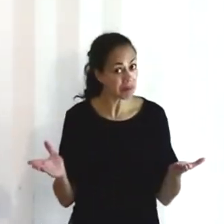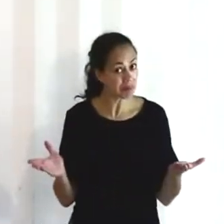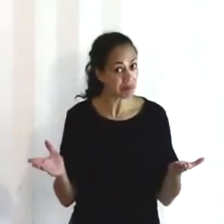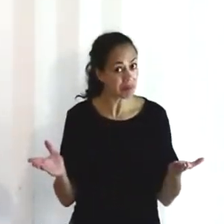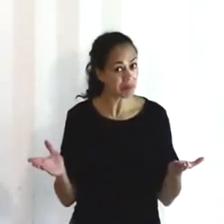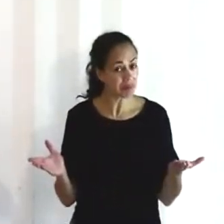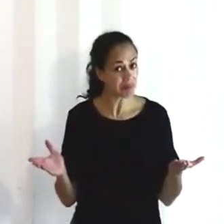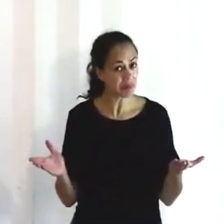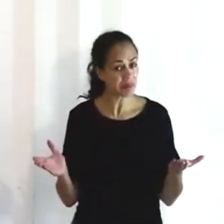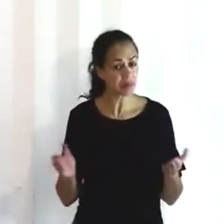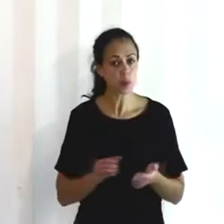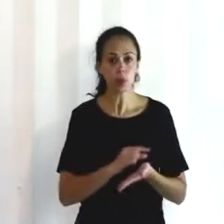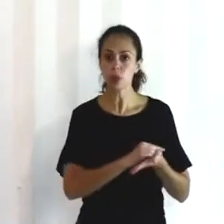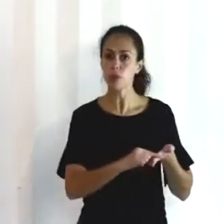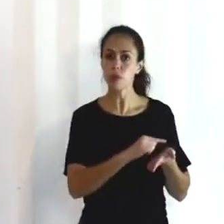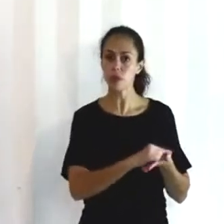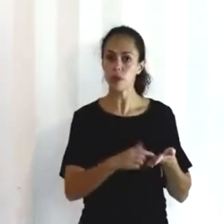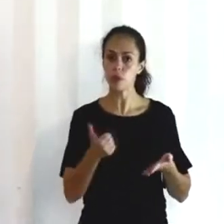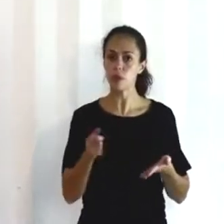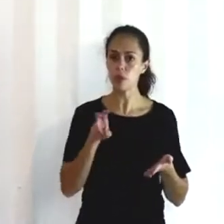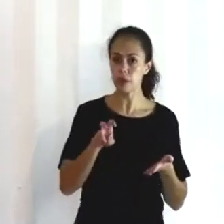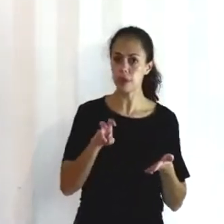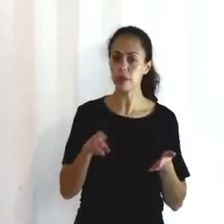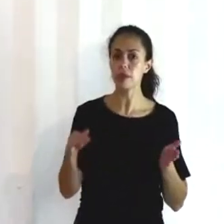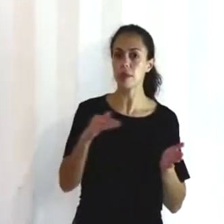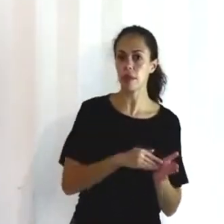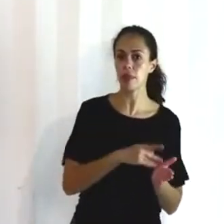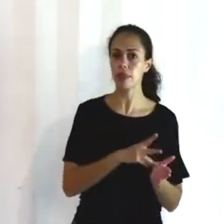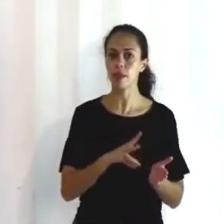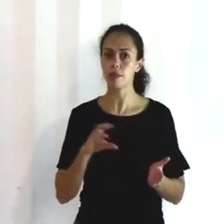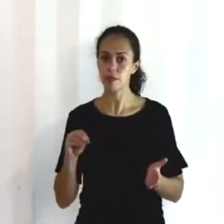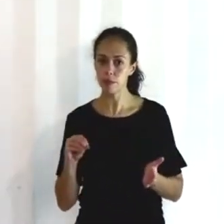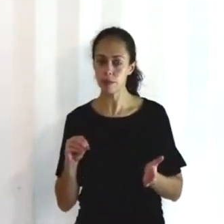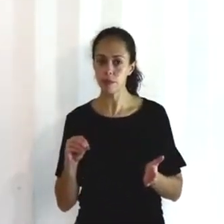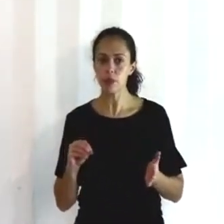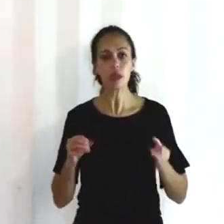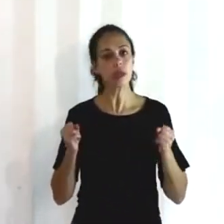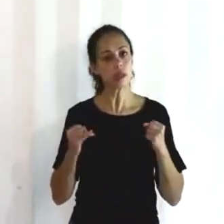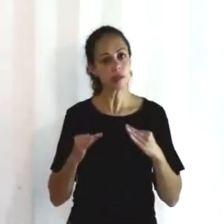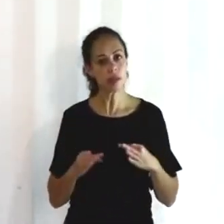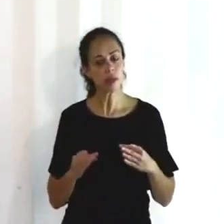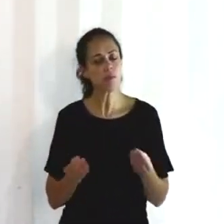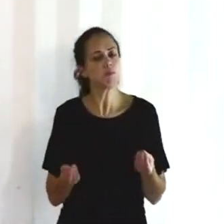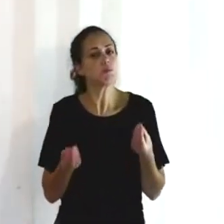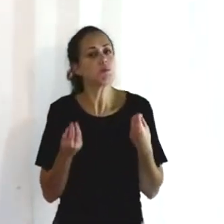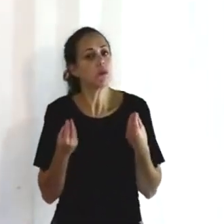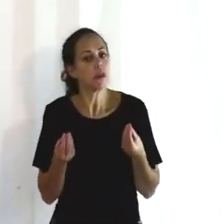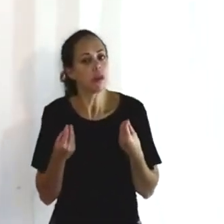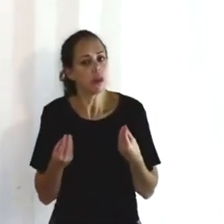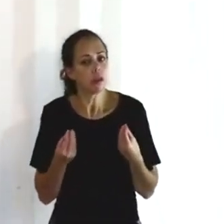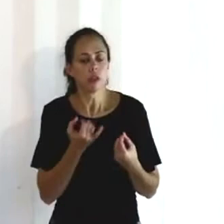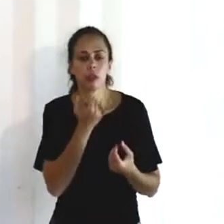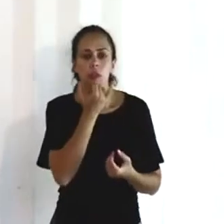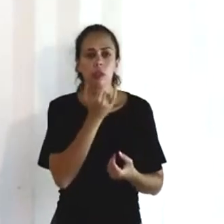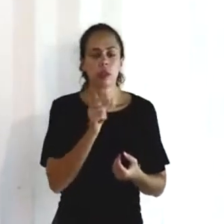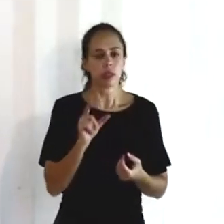20, mostra como é que se deve perdoar, né? Que se deve perdoar, como se deve tratar alguém